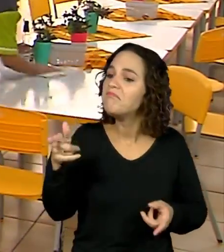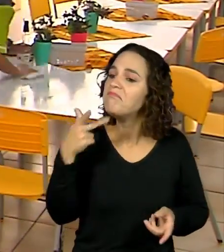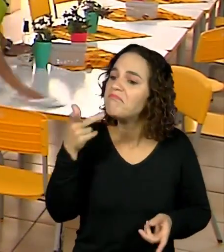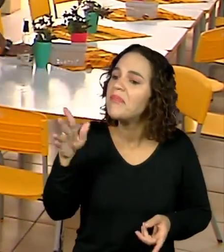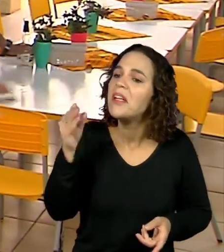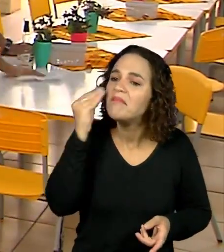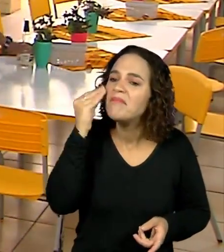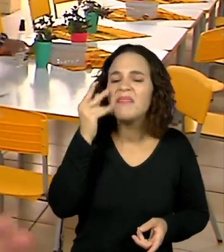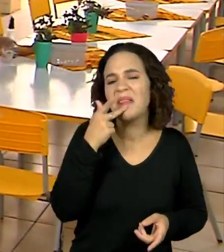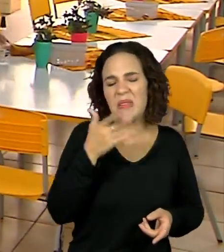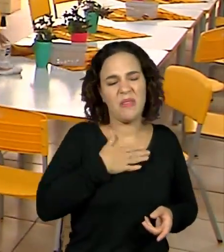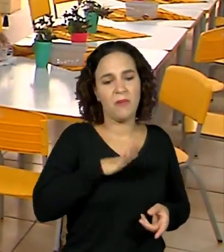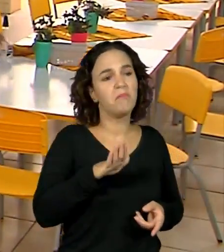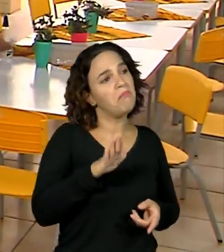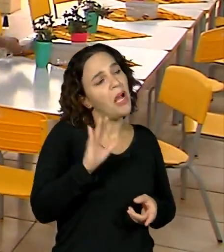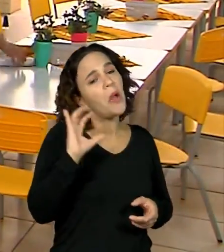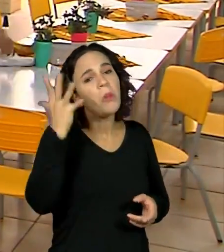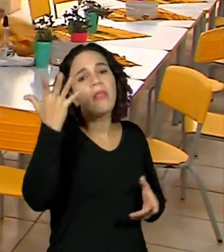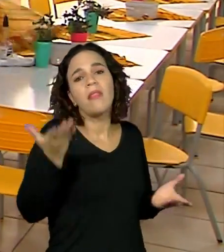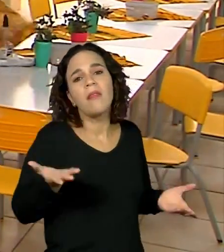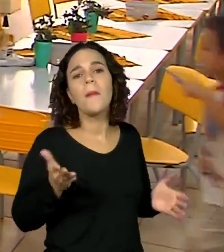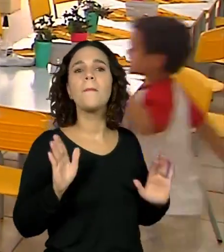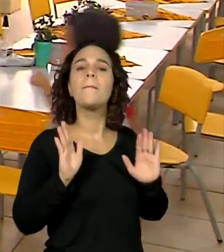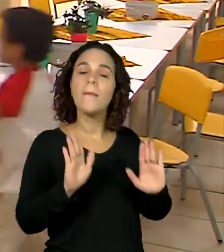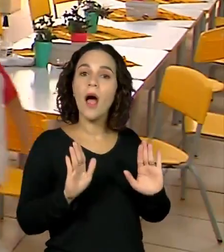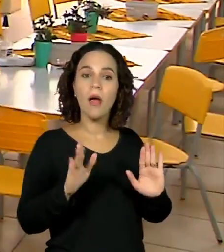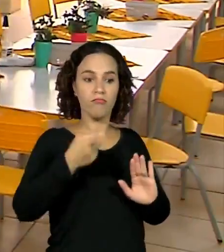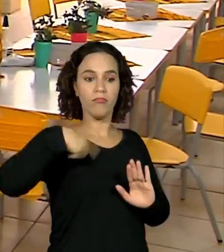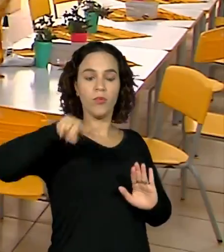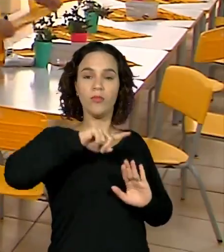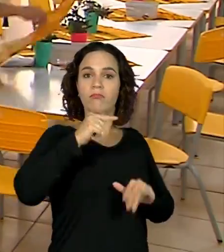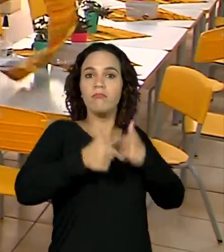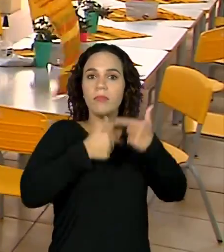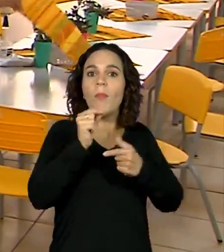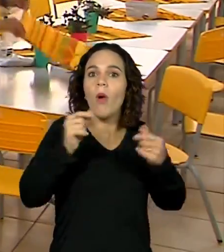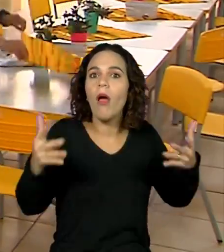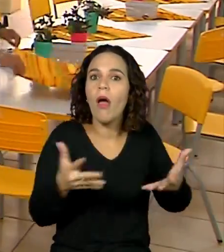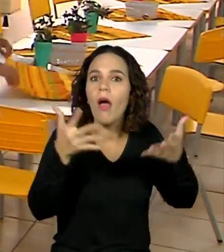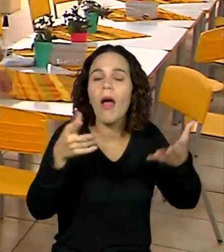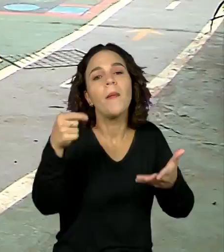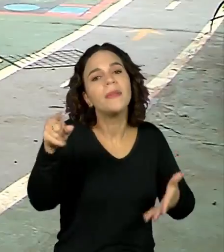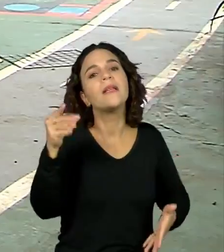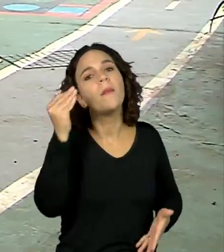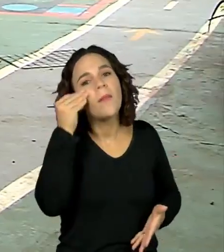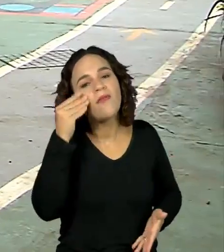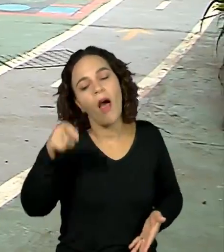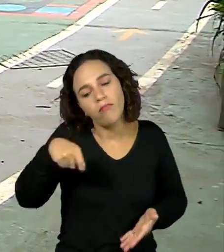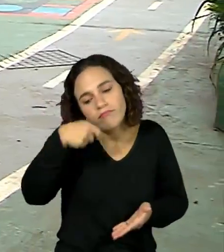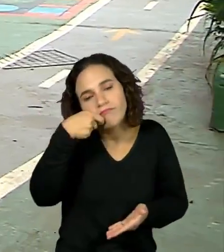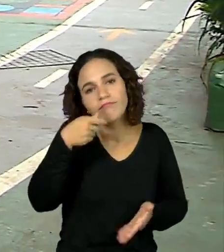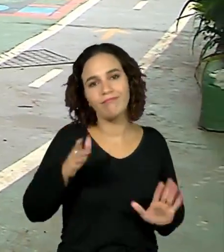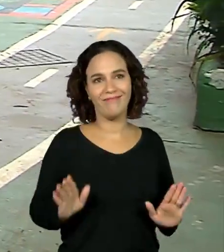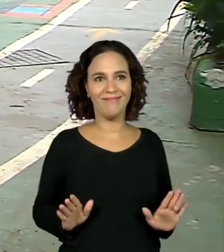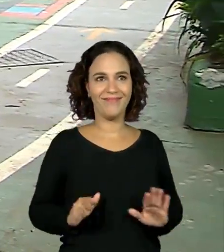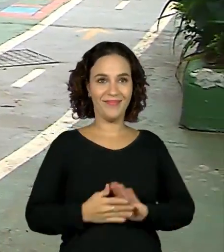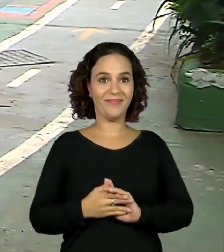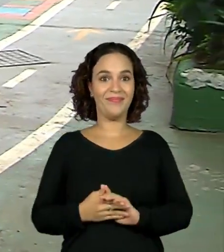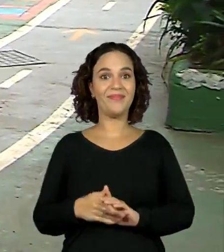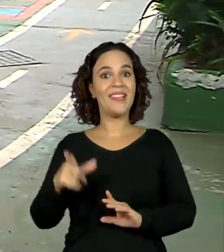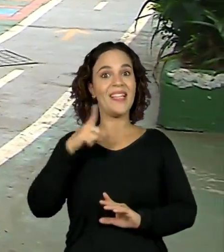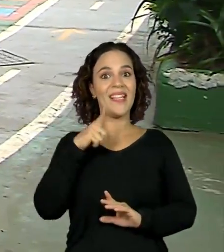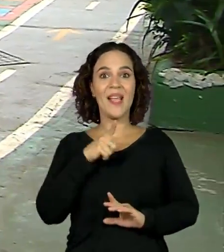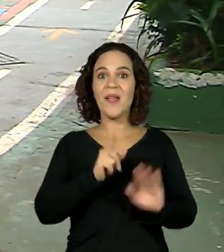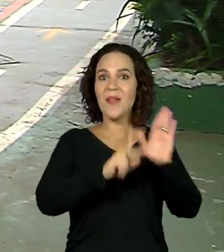experimentou, mas não gostou. Às vezes não gostam. Mas eu acho que o nosso trabalho é fazer com que eles experimentem, né? O projeto Aprendendo